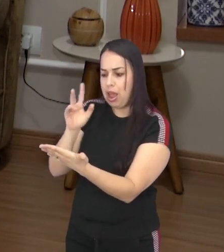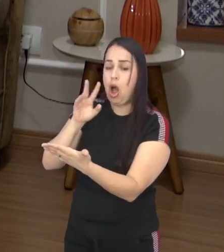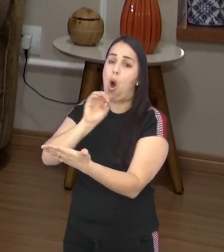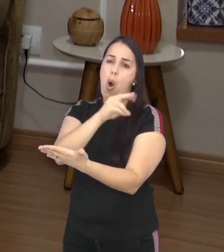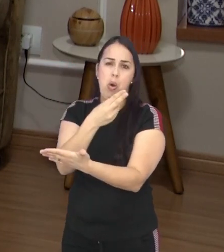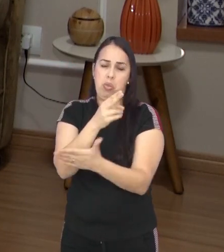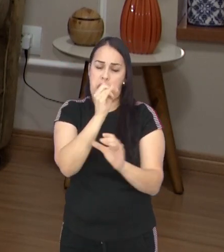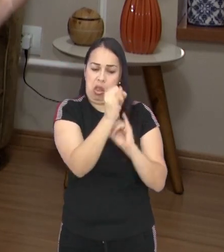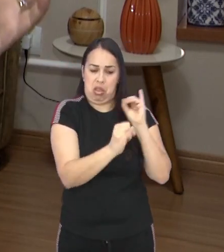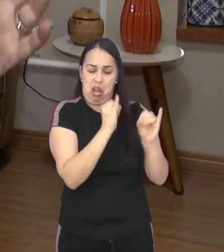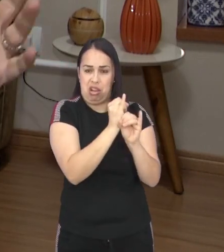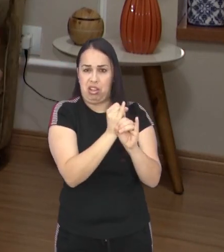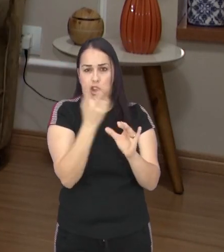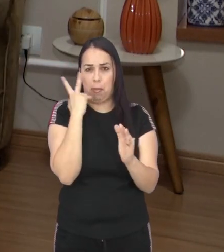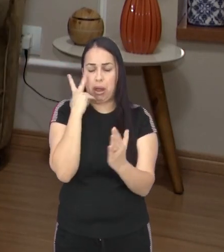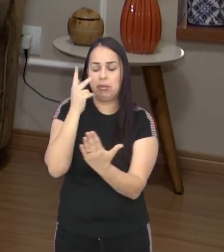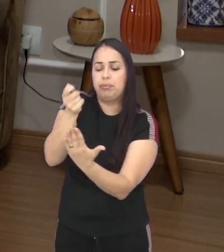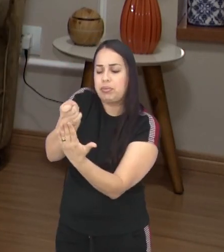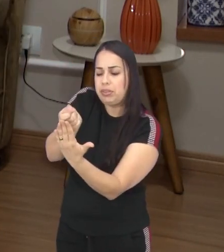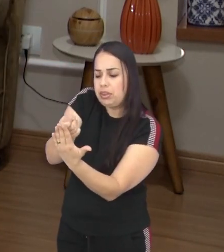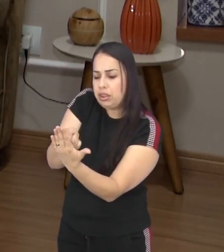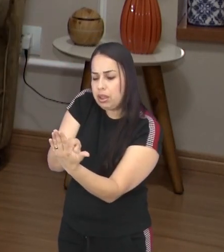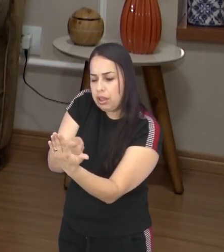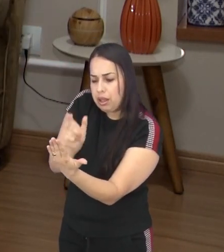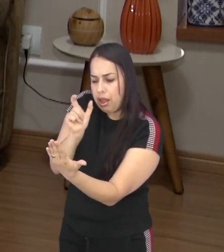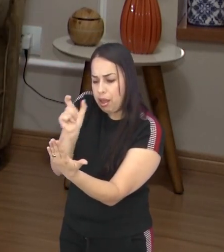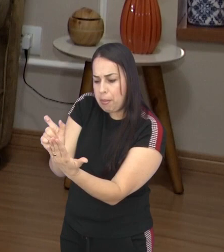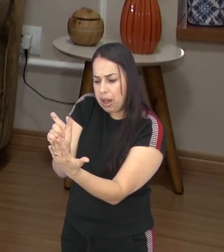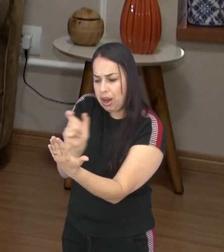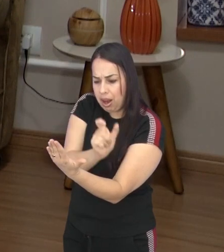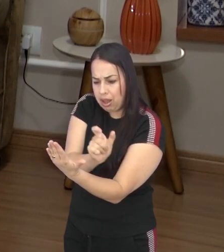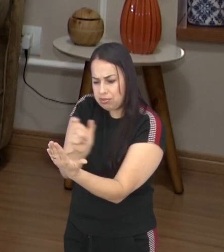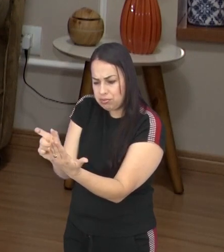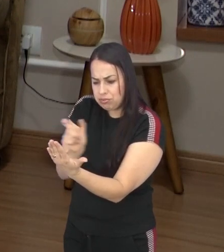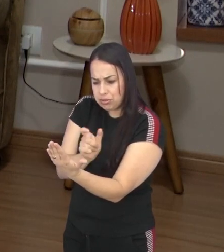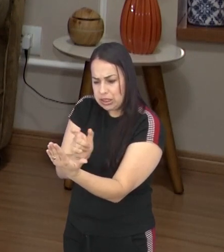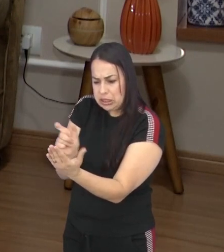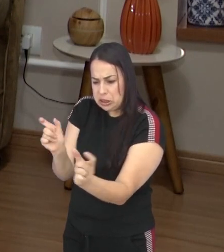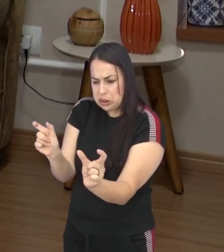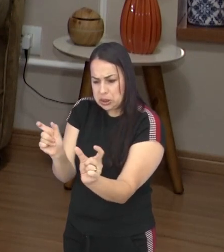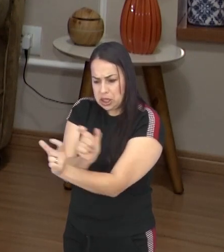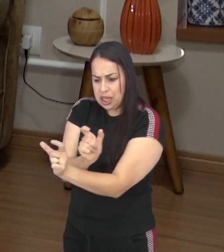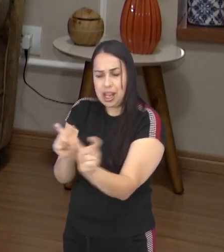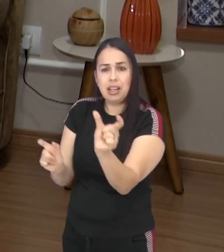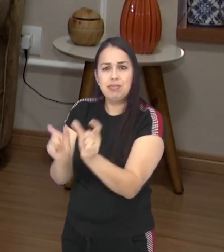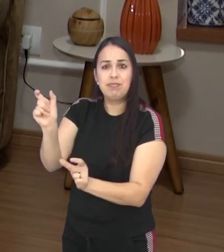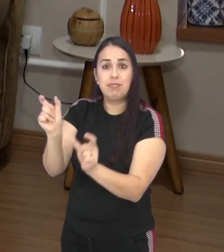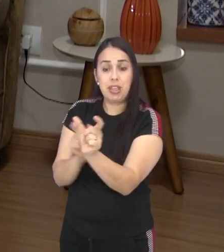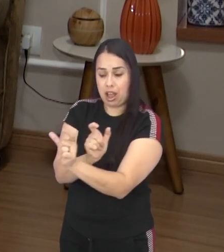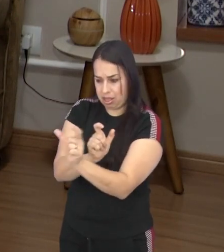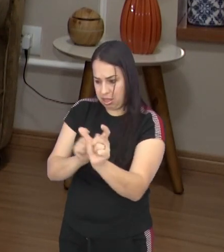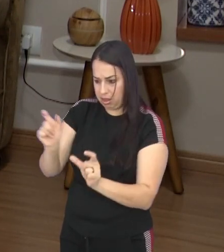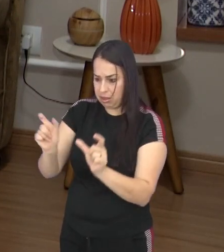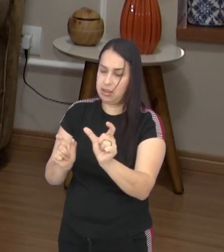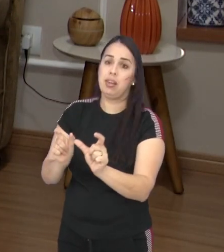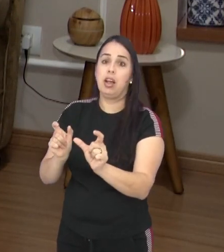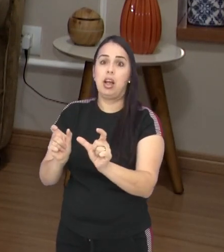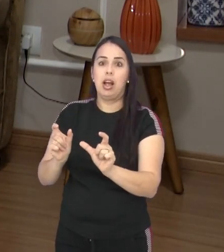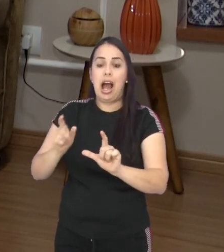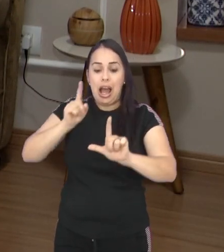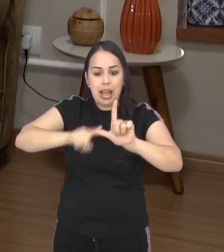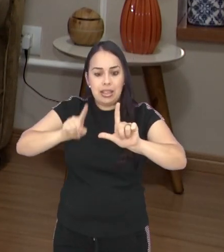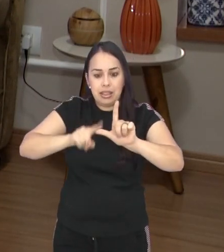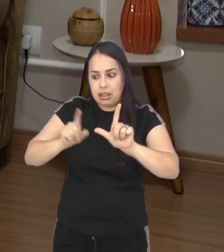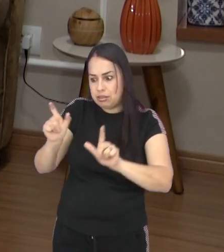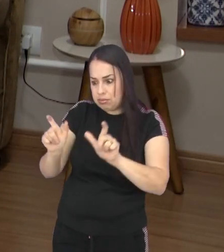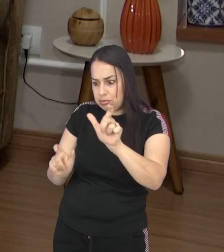livro, ou mesmo pela internet, você está lendo um texto, e as palavras dançassem. O disléxico, ele define